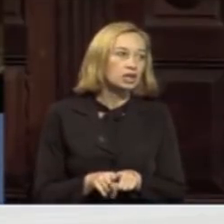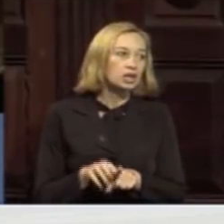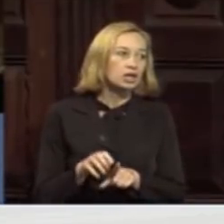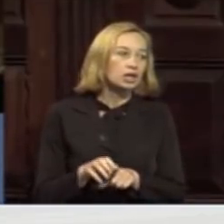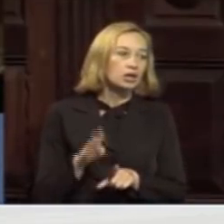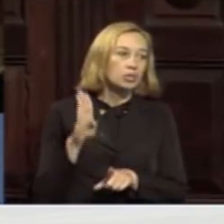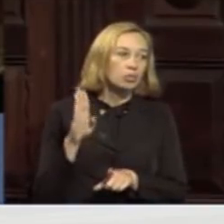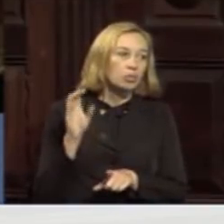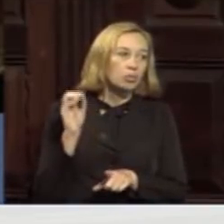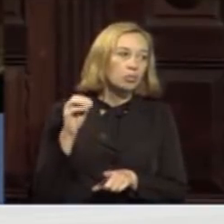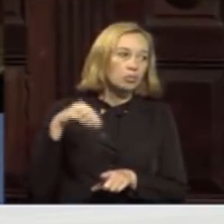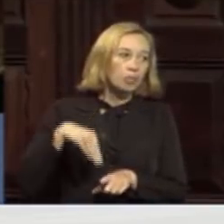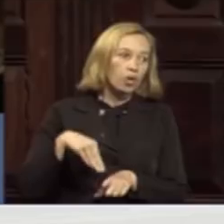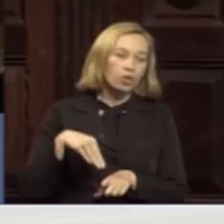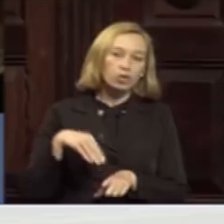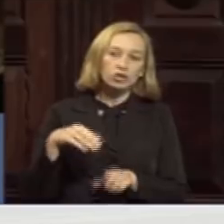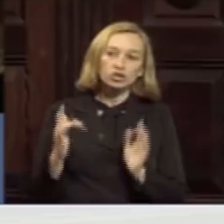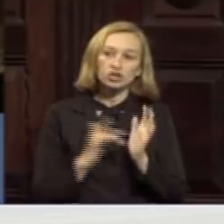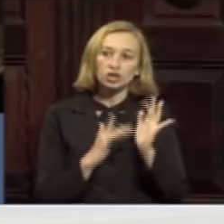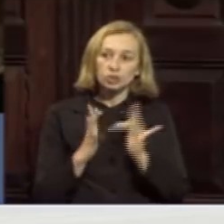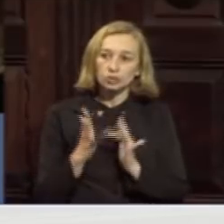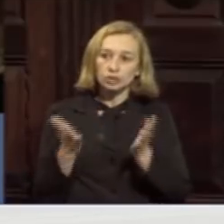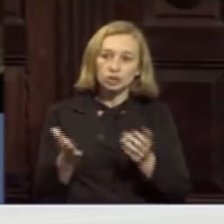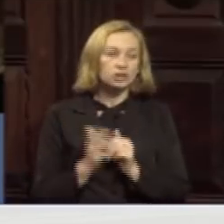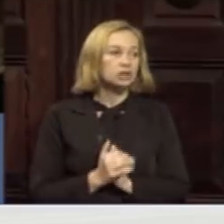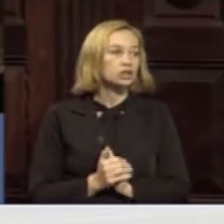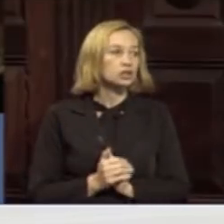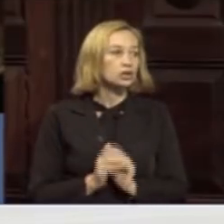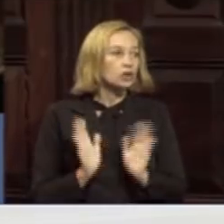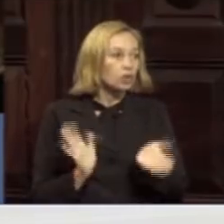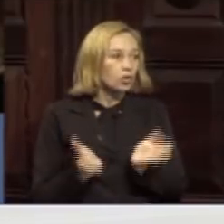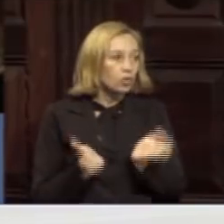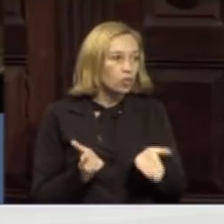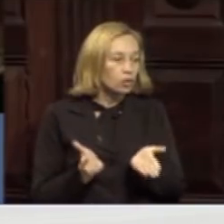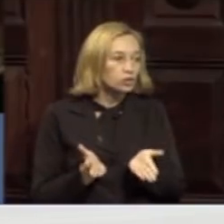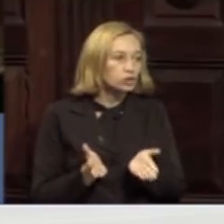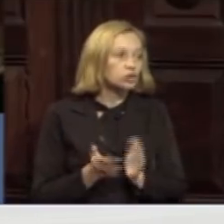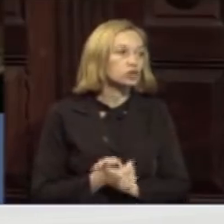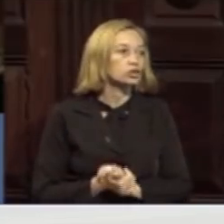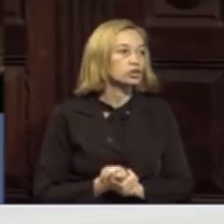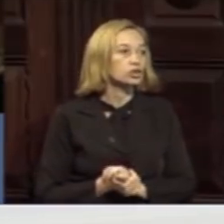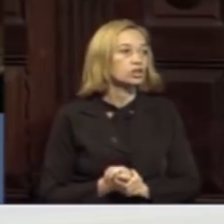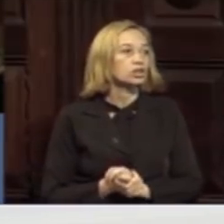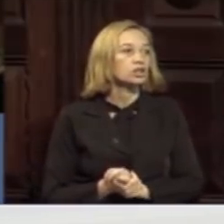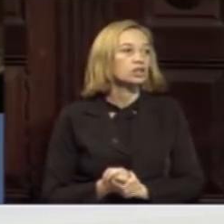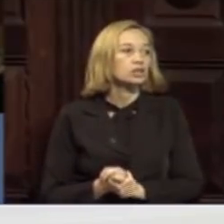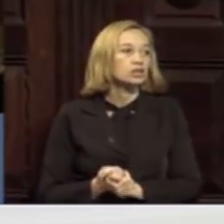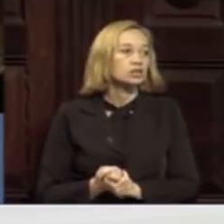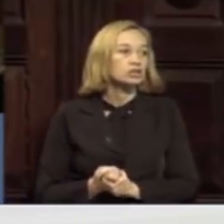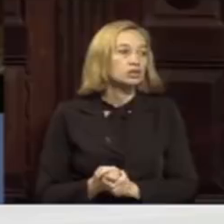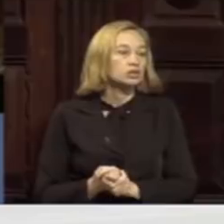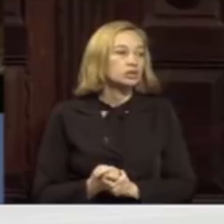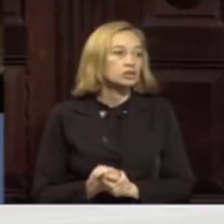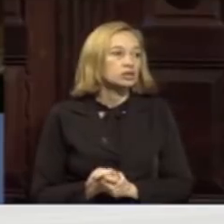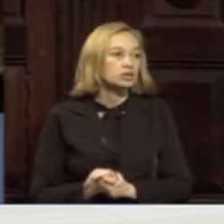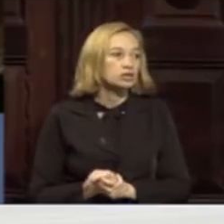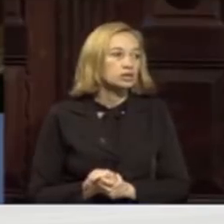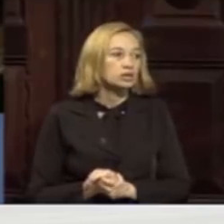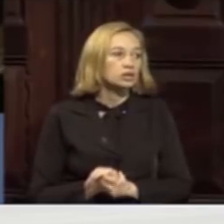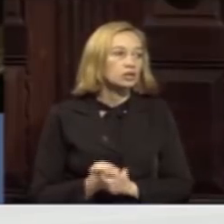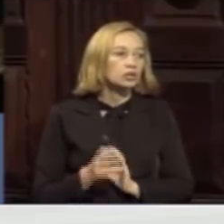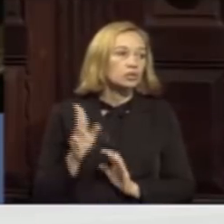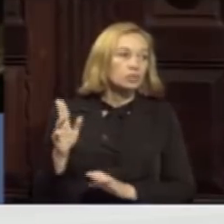colégio agrícola Ildefonso Bastos Borges. Hoje eles foram incorporados à estrutura dos institutos federais. O de Pinheiral está no